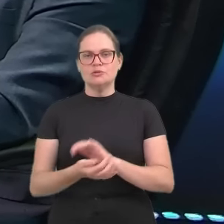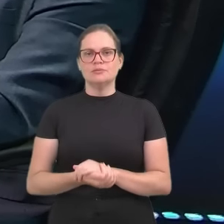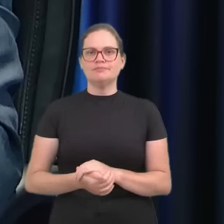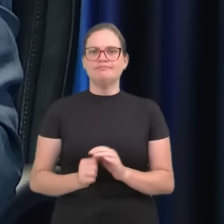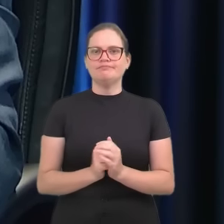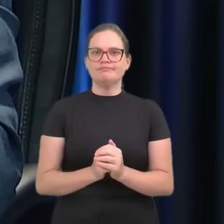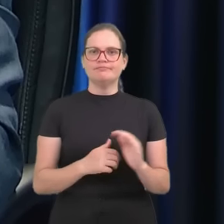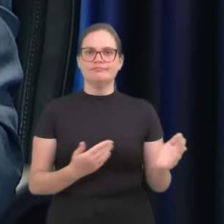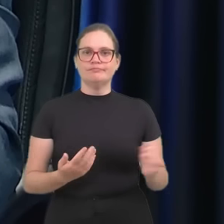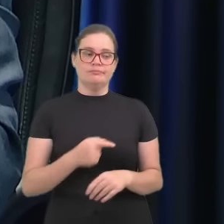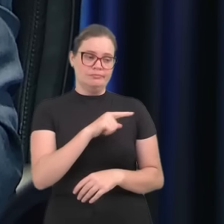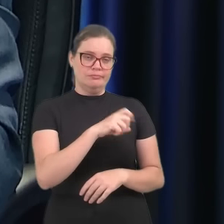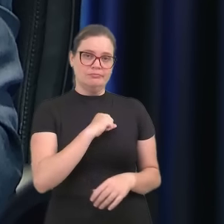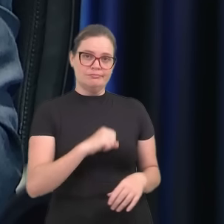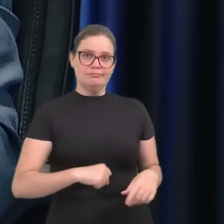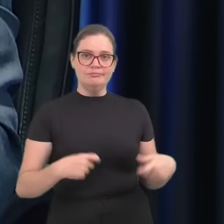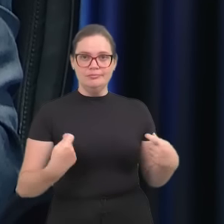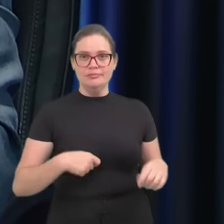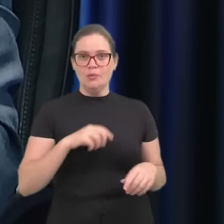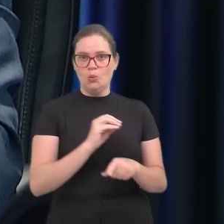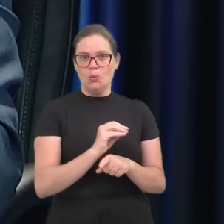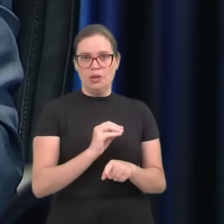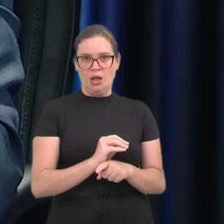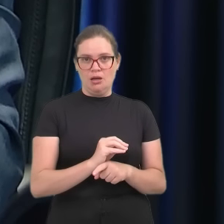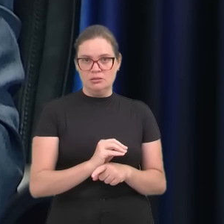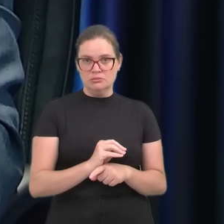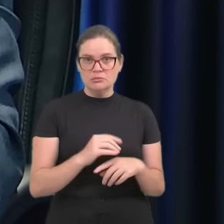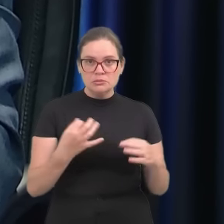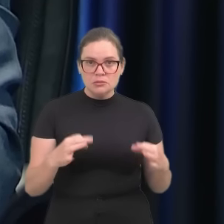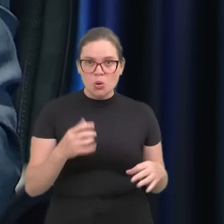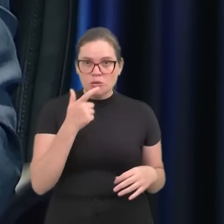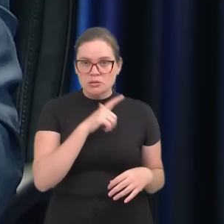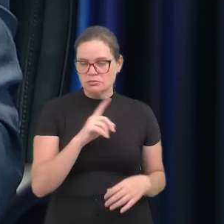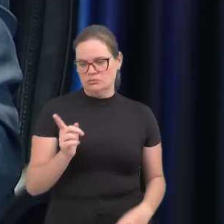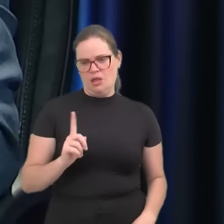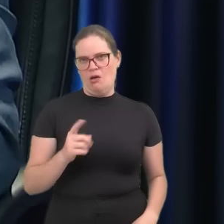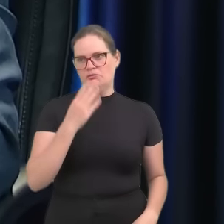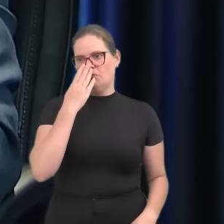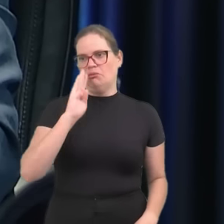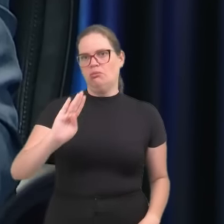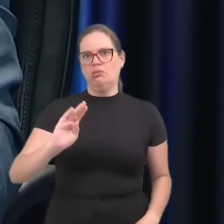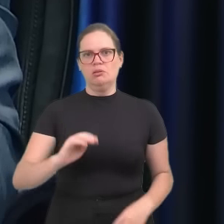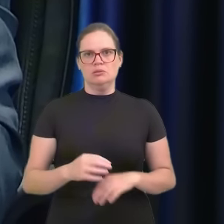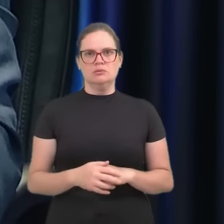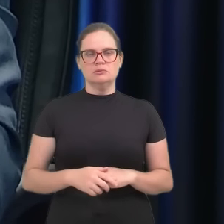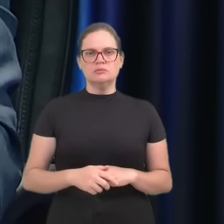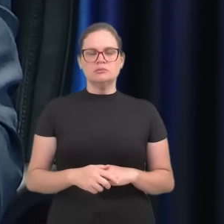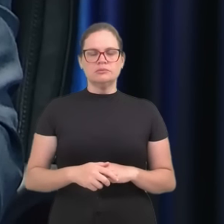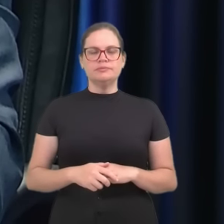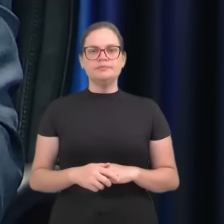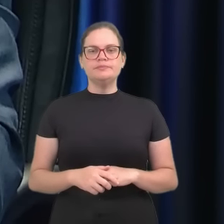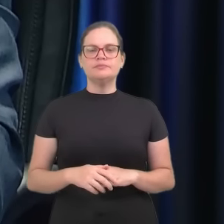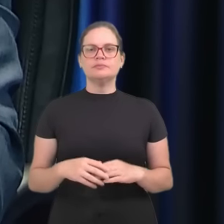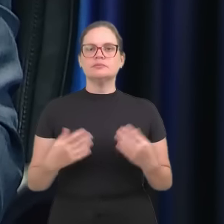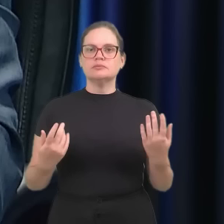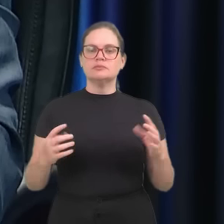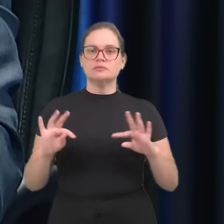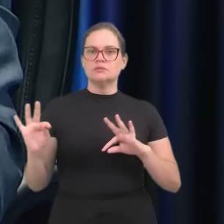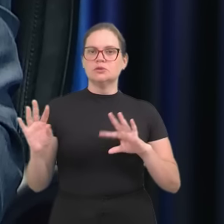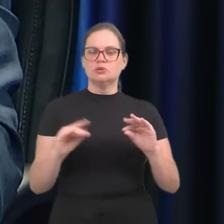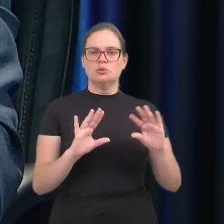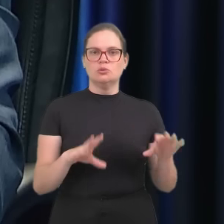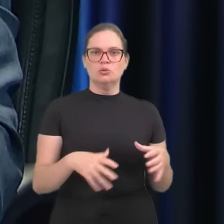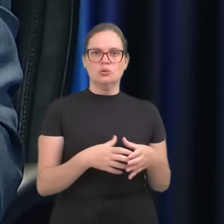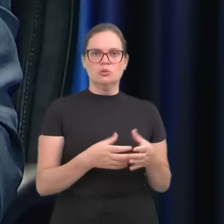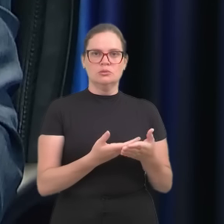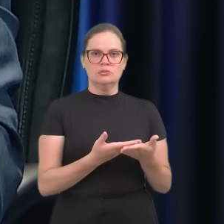Quem deveria cuidar não cuidou, né? Na verdade, todo o sinédrio, né?